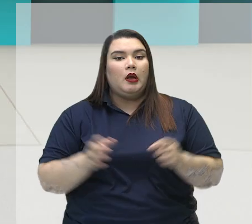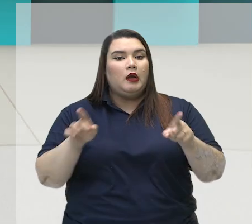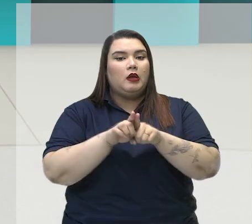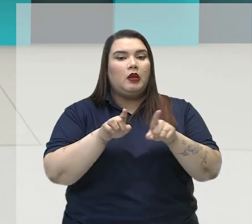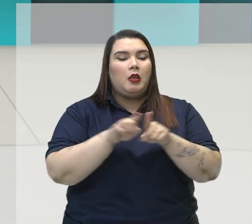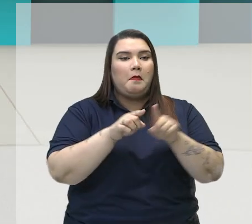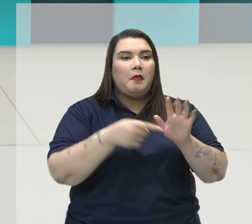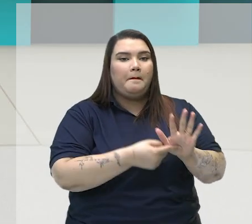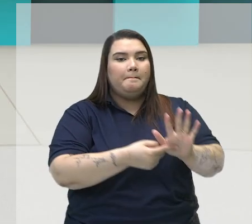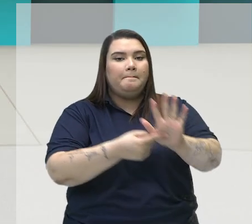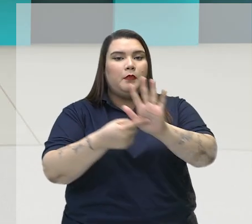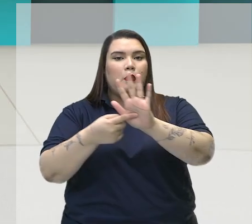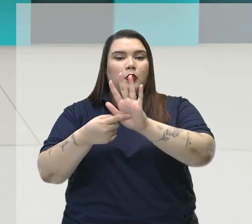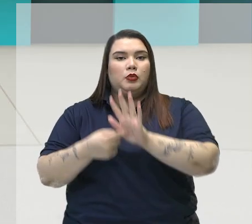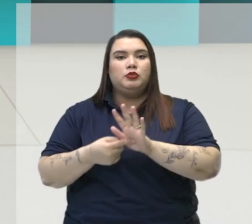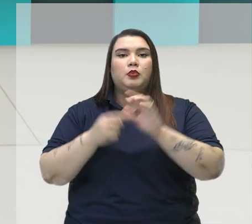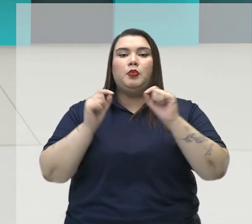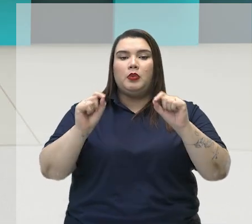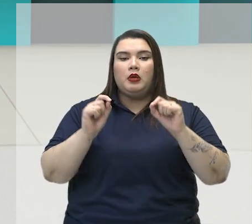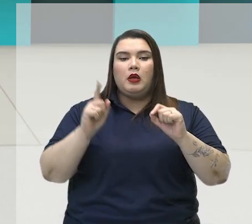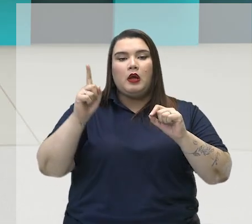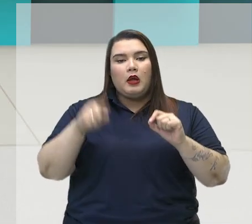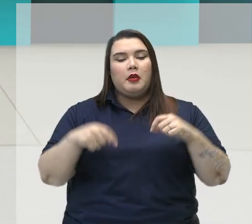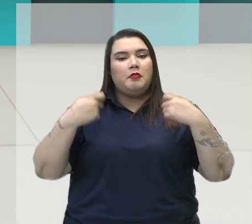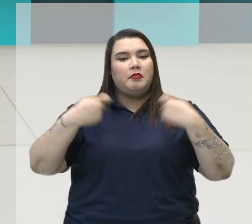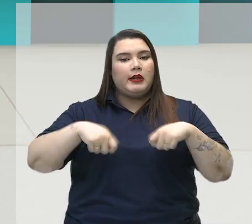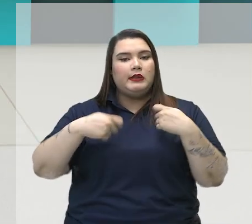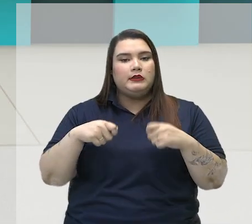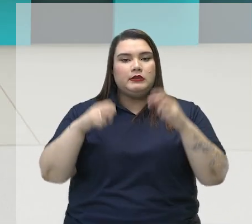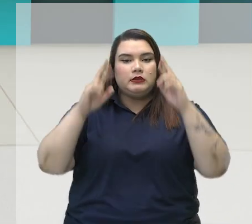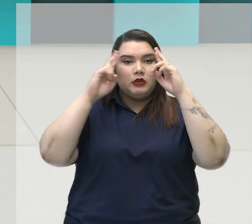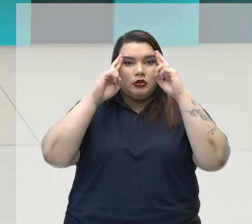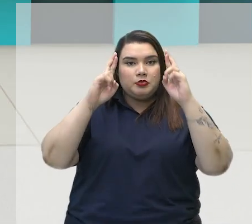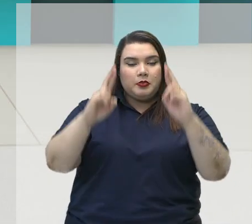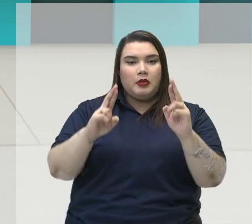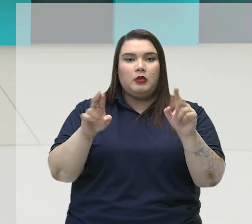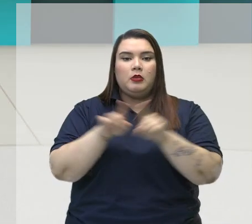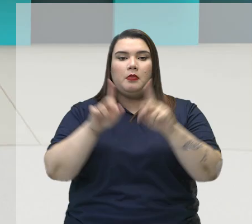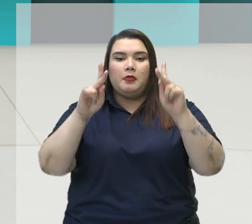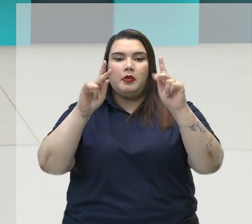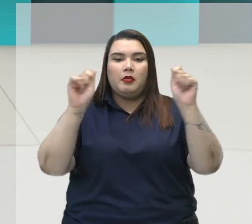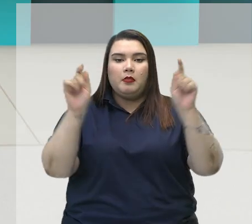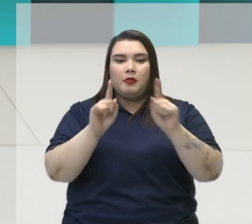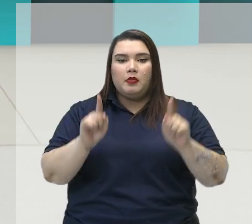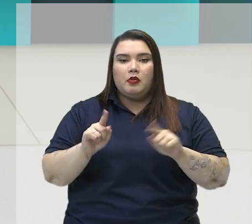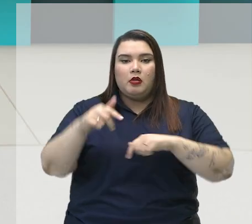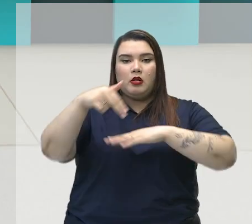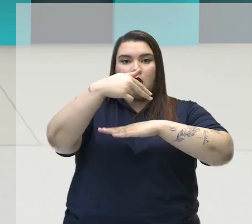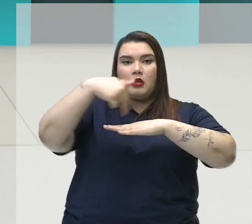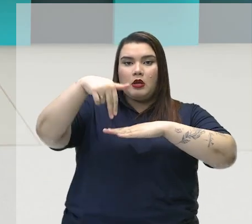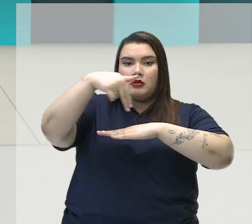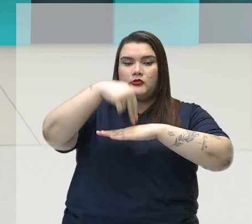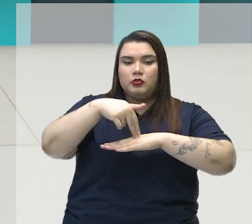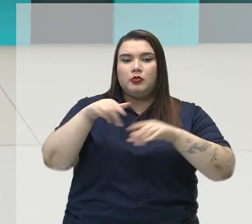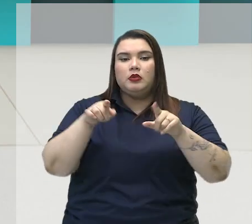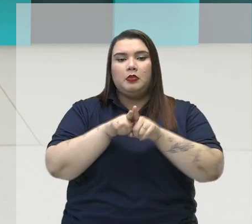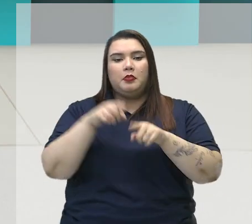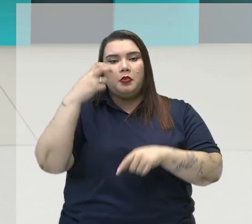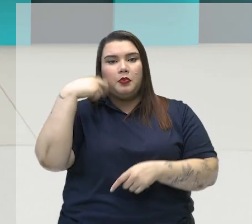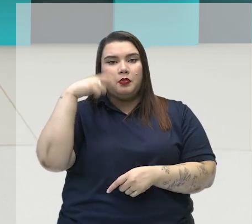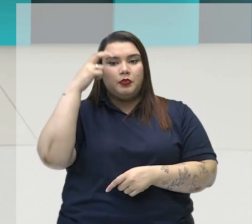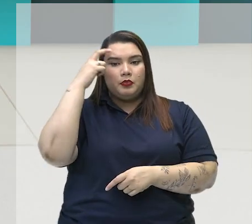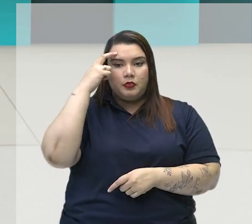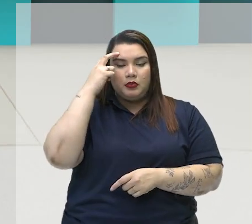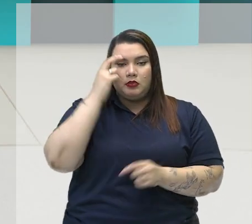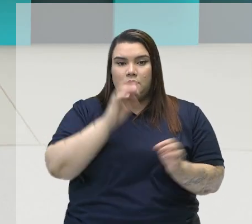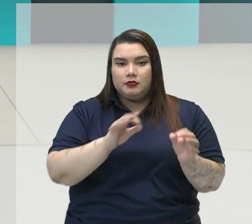E também ela transmite uma mensagem de paz e respeito entre as nações